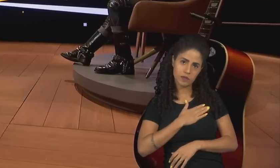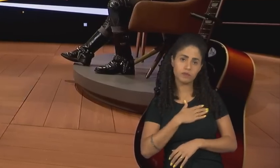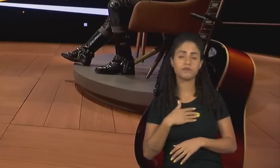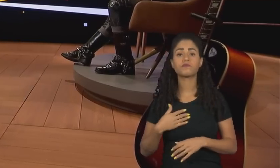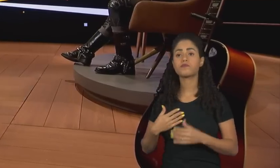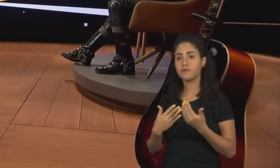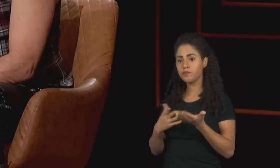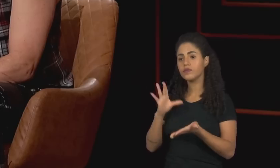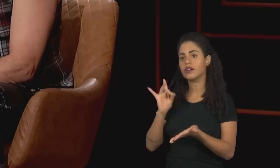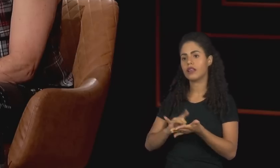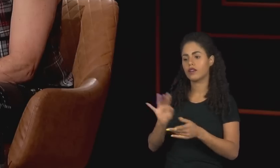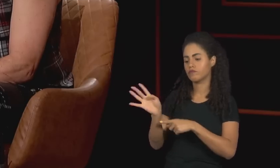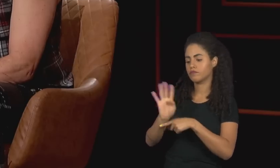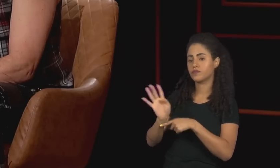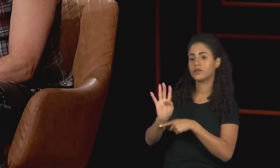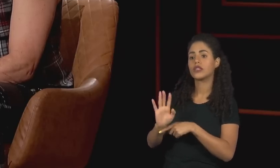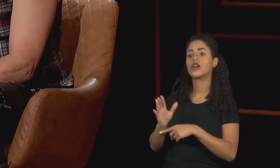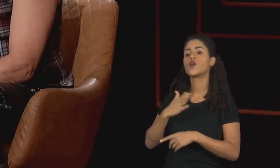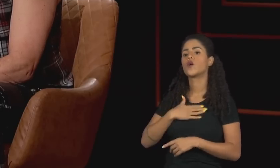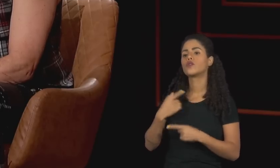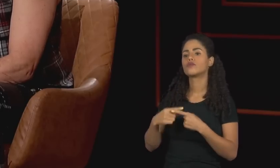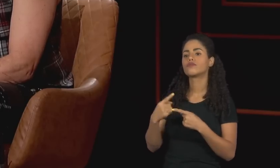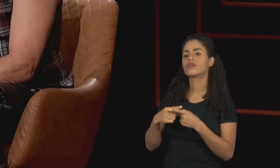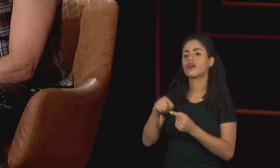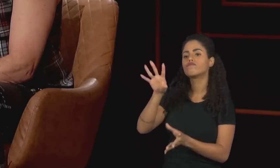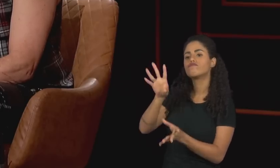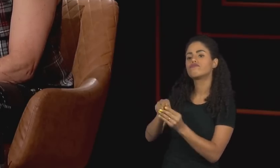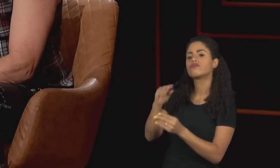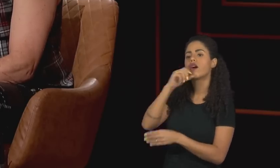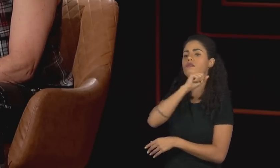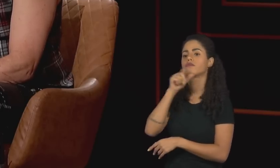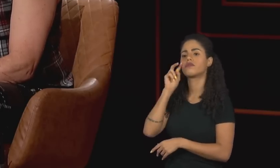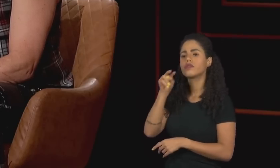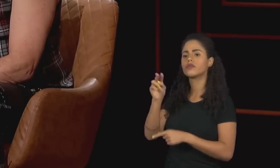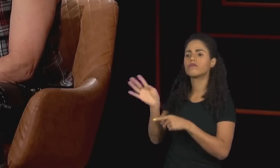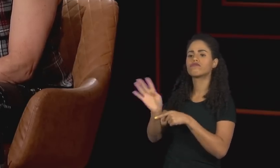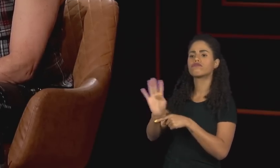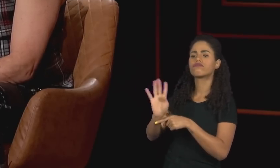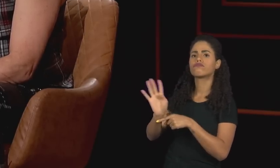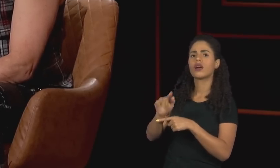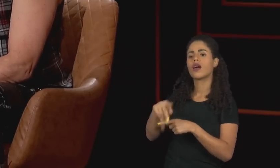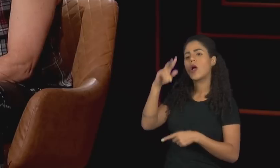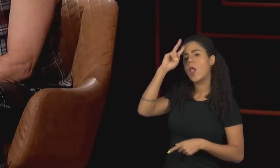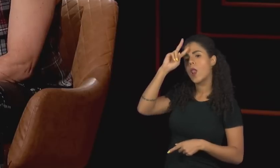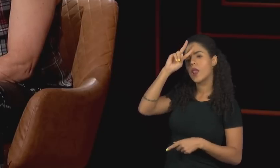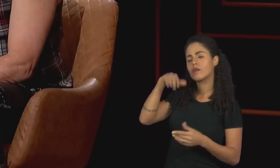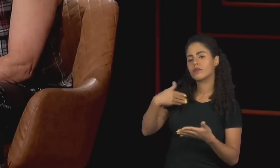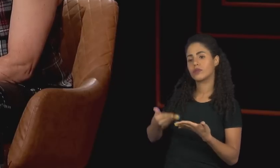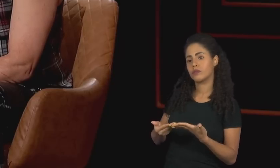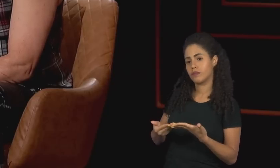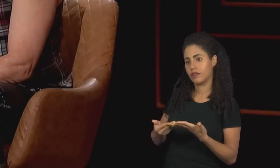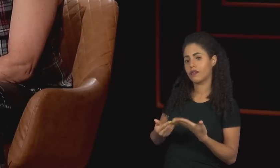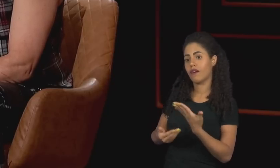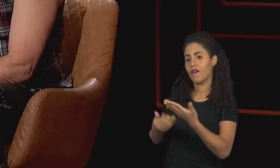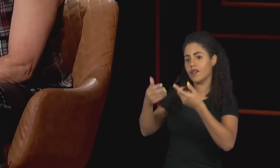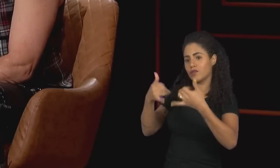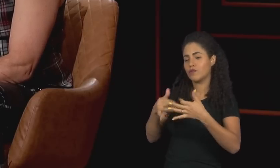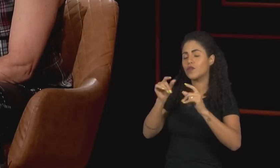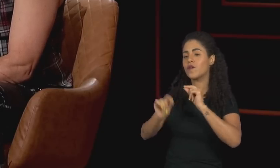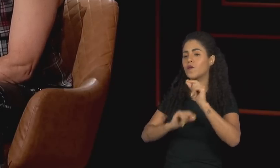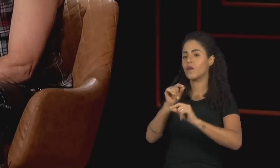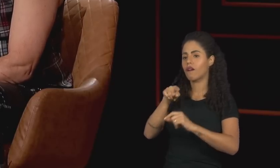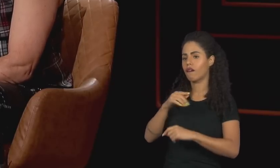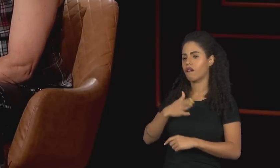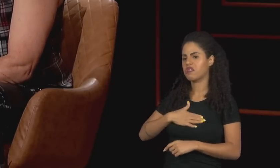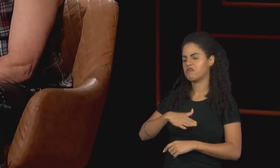Eu gosto dos clipes, que são curtas, sabe? Assim, eu vejo como... Eu me lembro até o Louis Gasparo, aquele que a gente falou antes, ele não